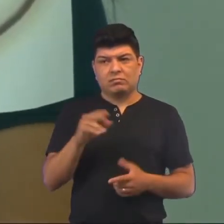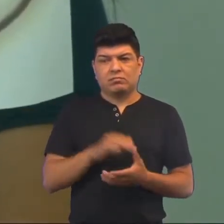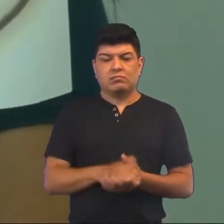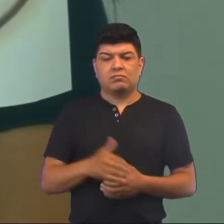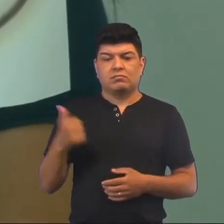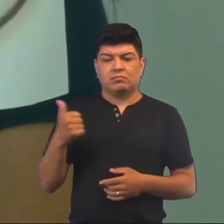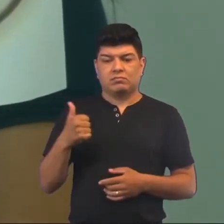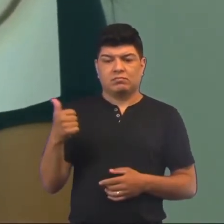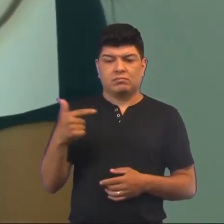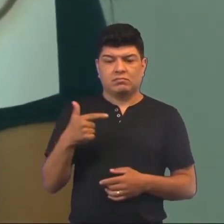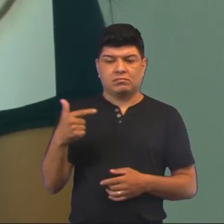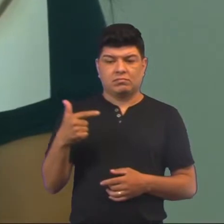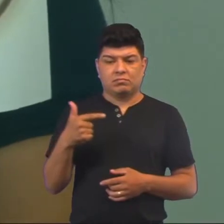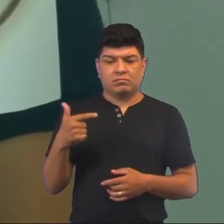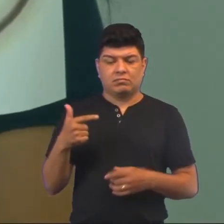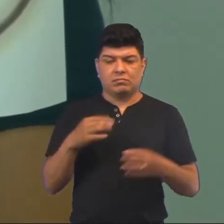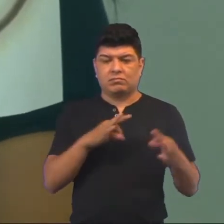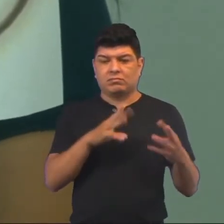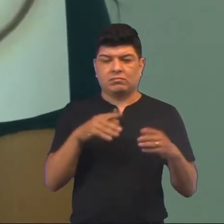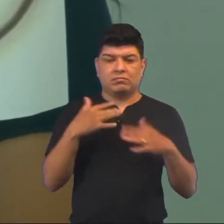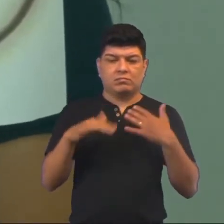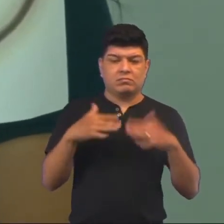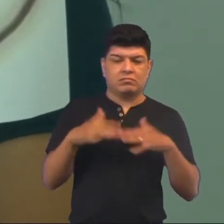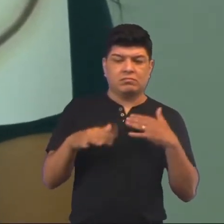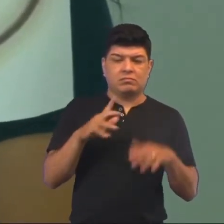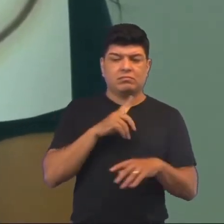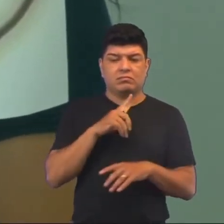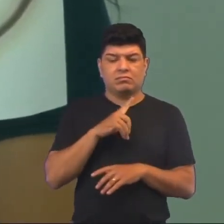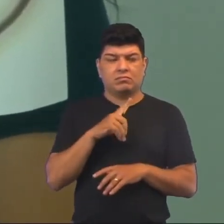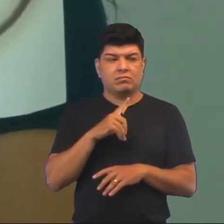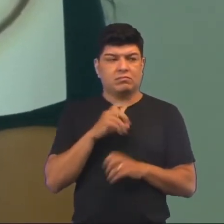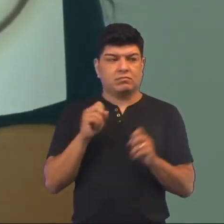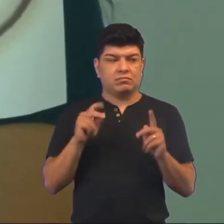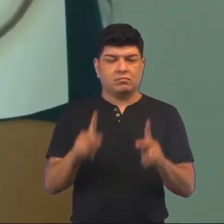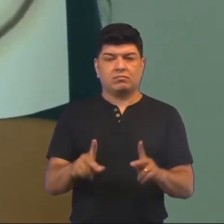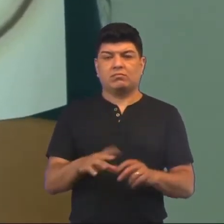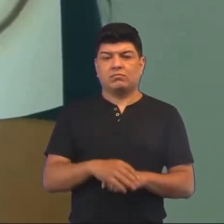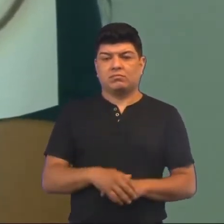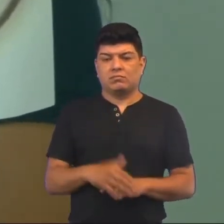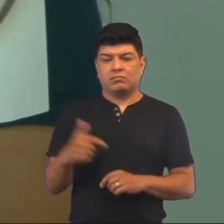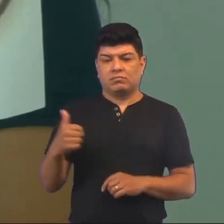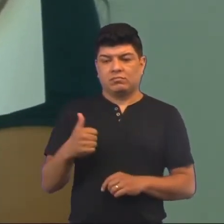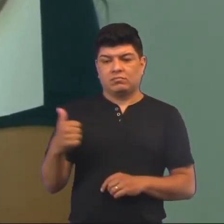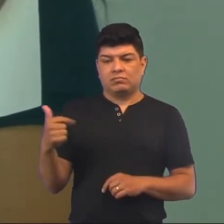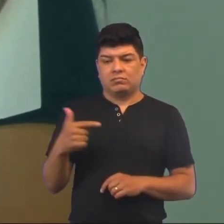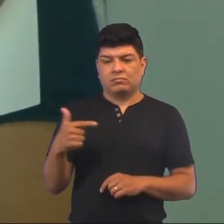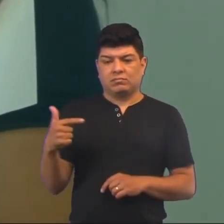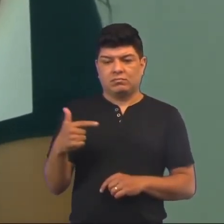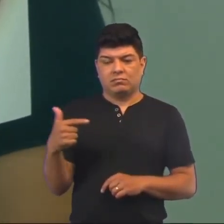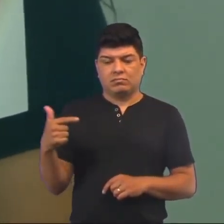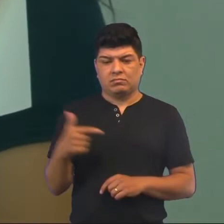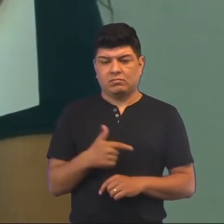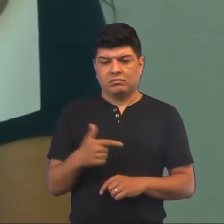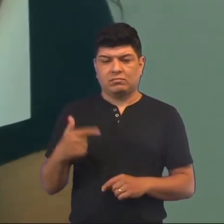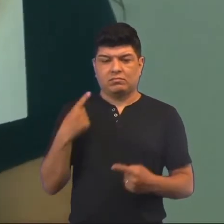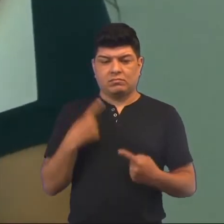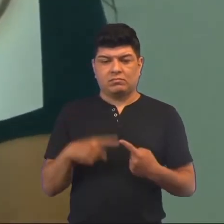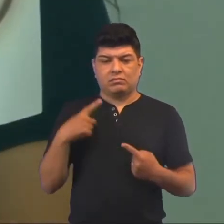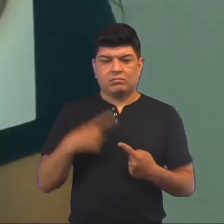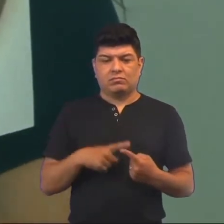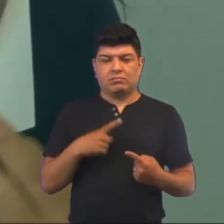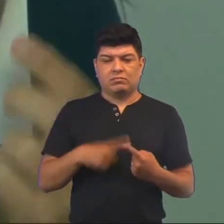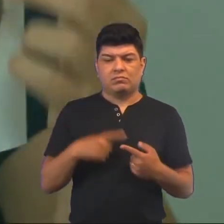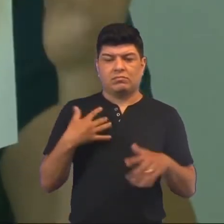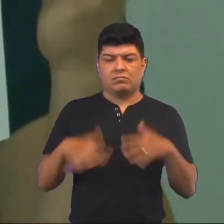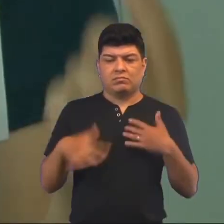a primeira, a segunda, tem toda uma movimentação aí, ok? Primeira, segunda marcação, porque ele vai